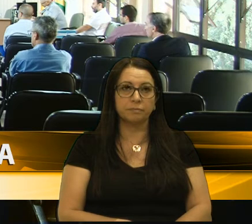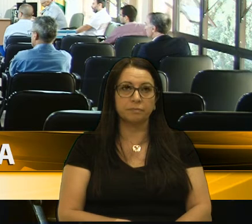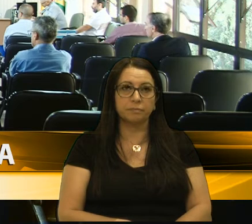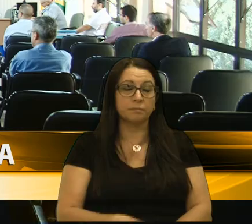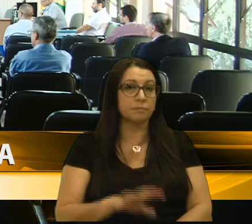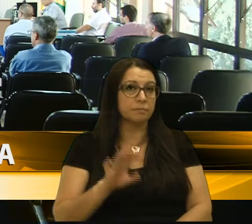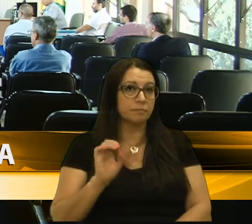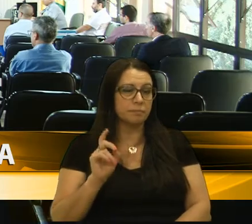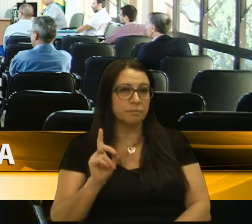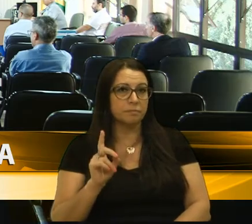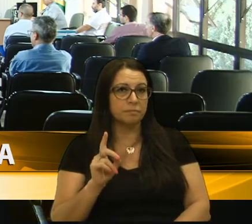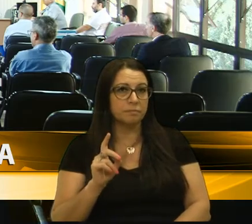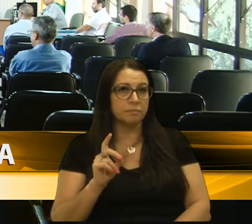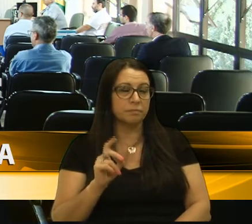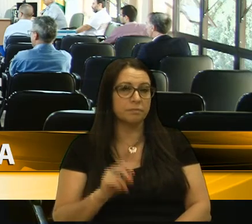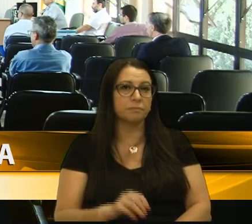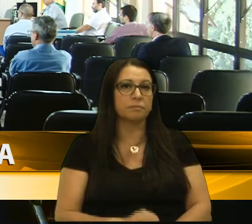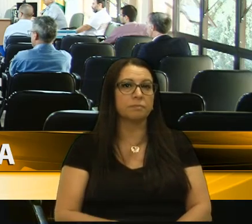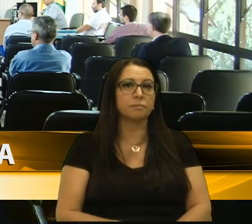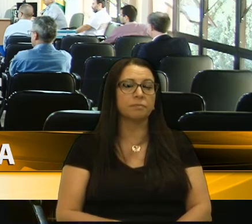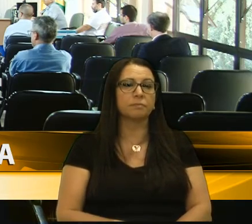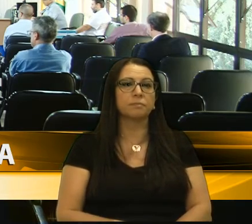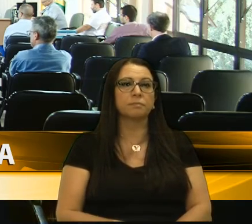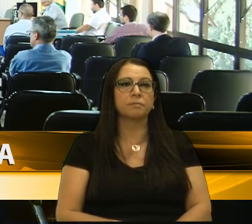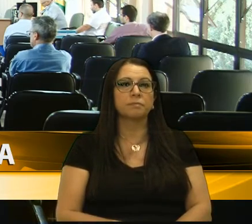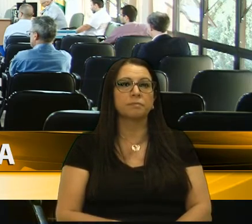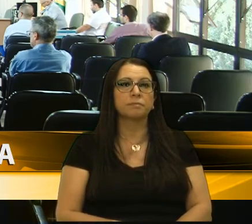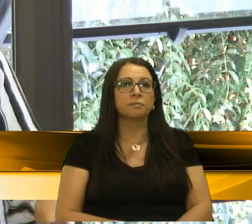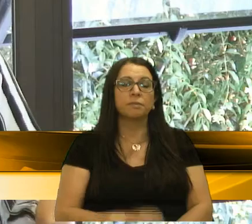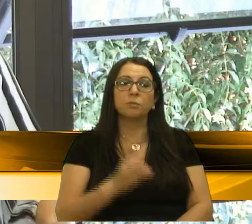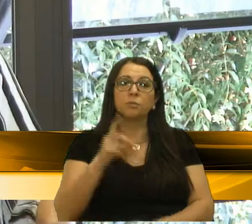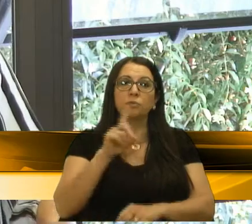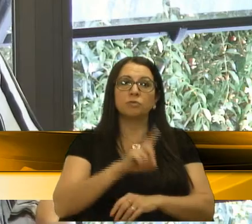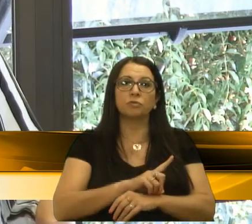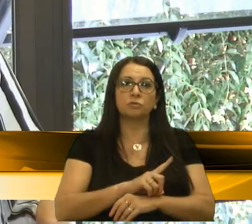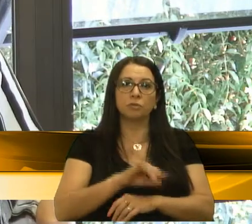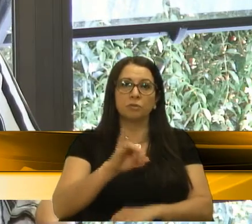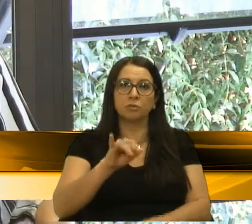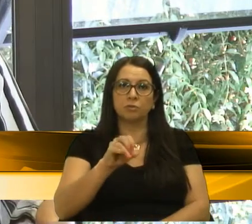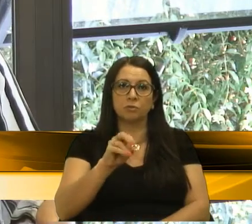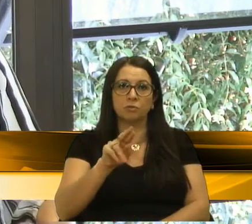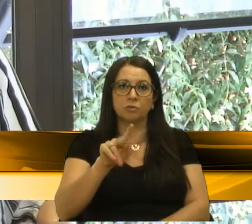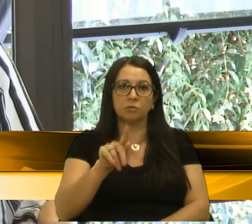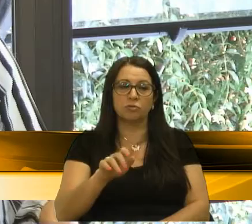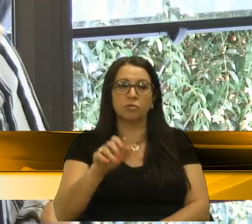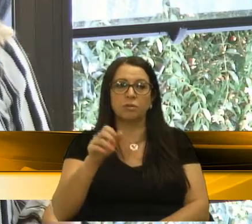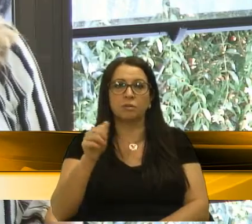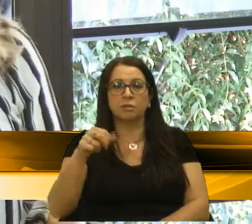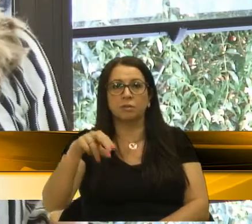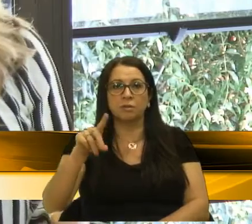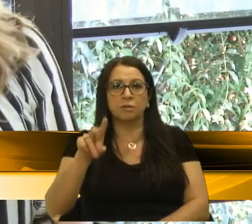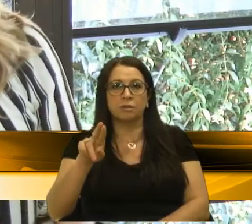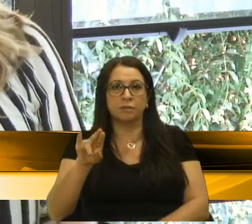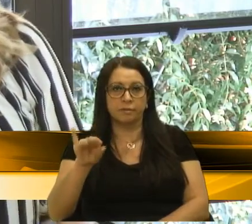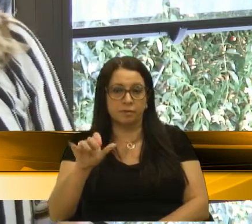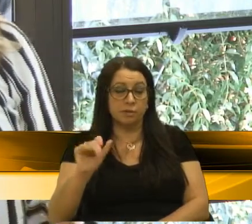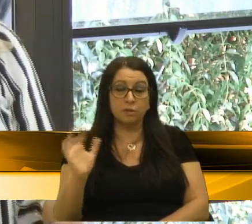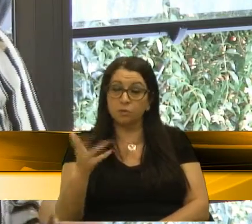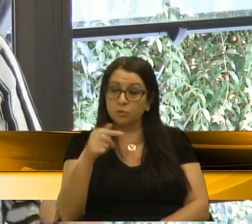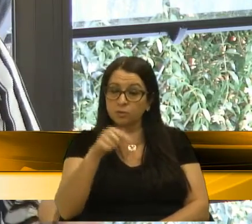então estava ligada. Acho que eu só estava distante. Bom dia, doutor Jorge, bom dia, André, doutora Andréia e todos aqui